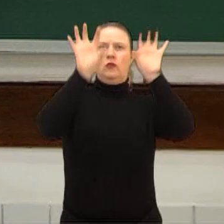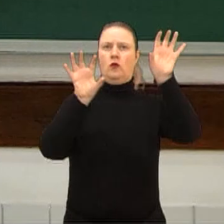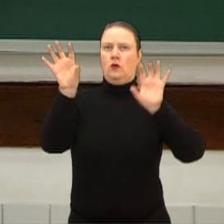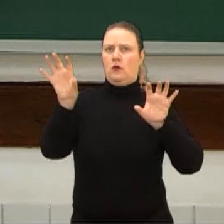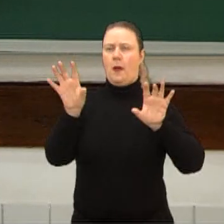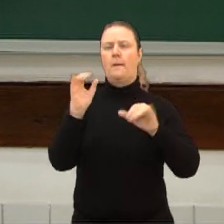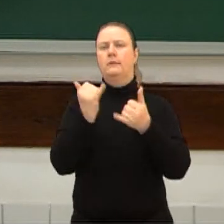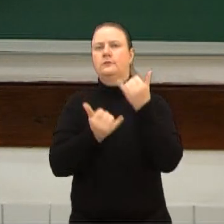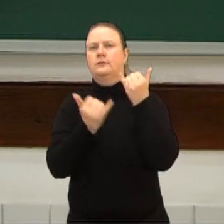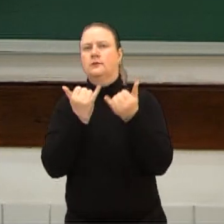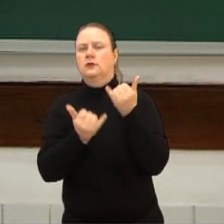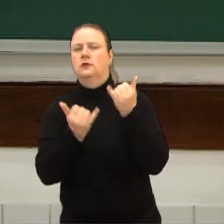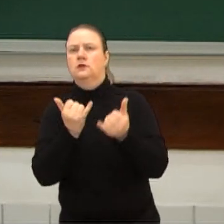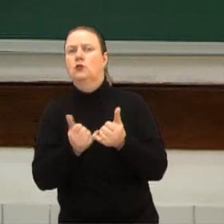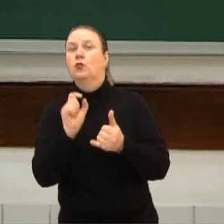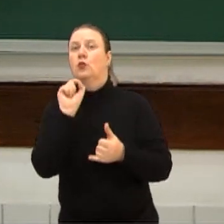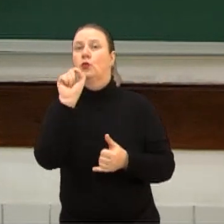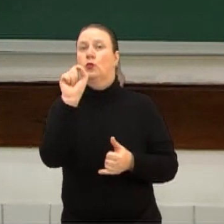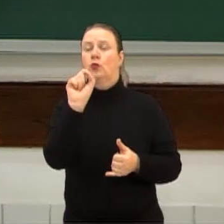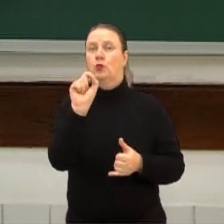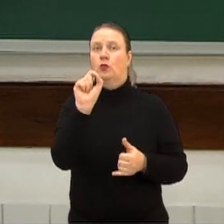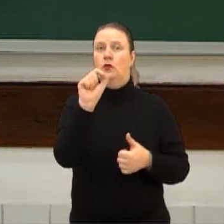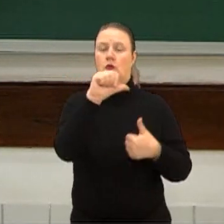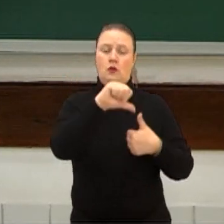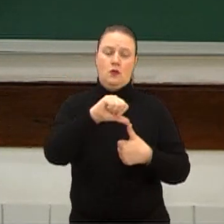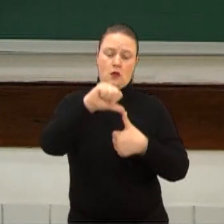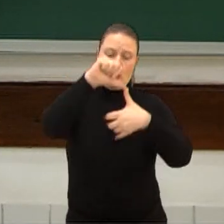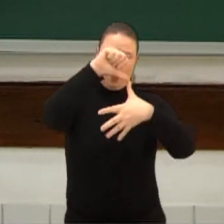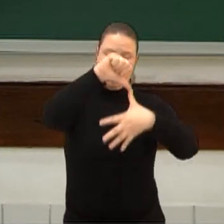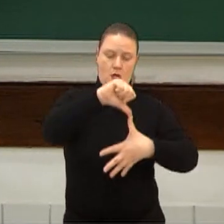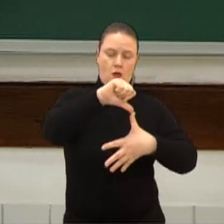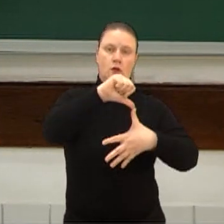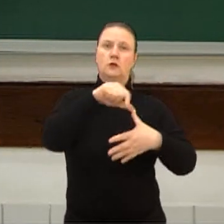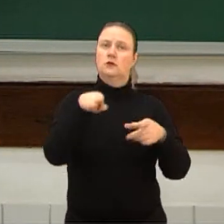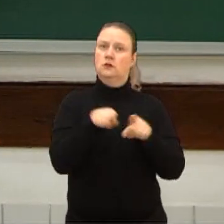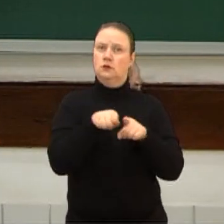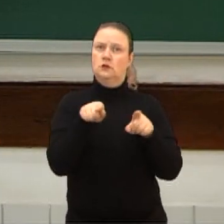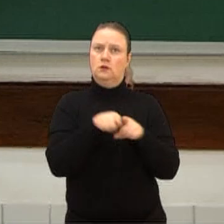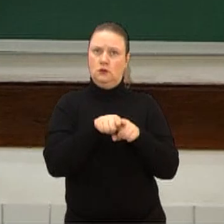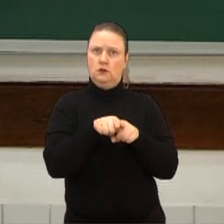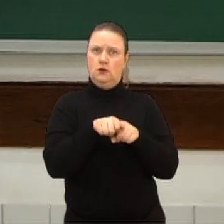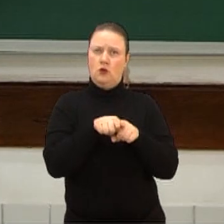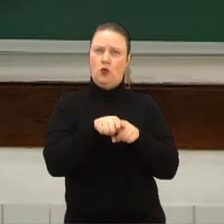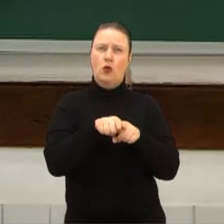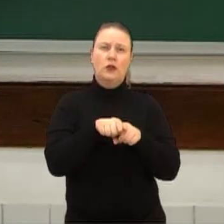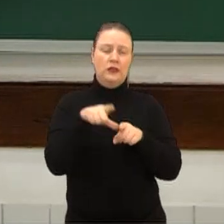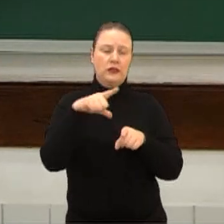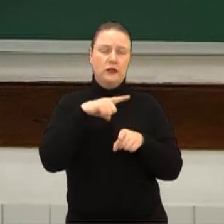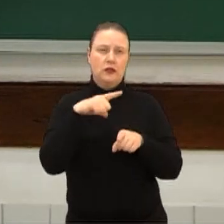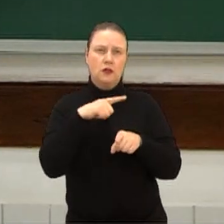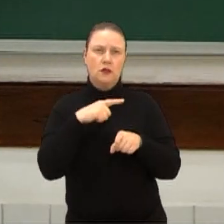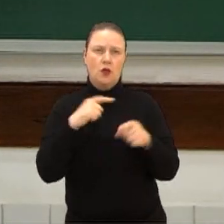é mais parecida com a região da América do Sul. Uma densidade demográfica, uma quantidade de